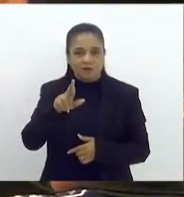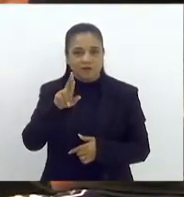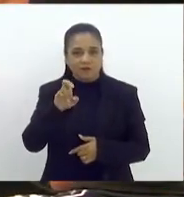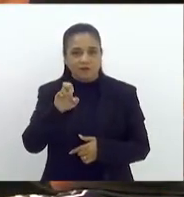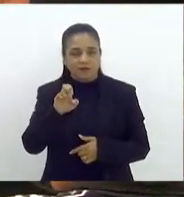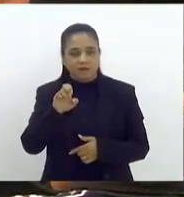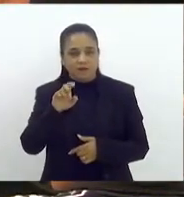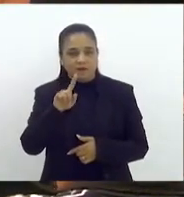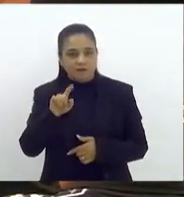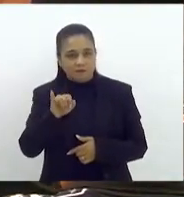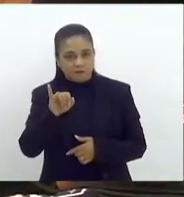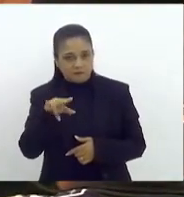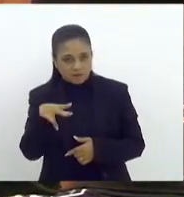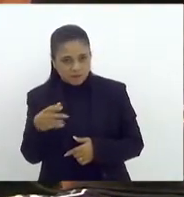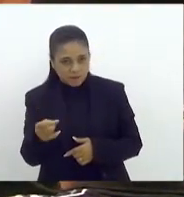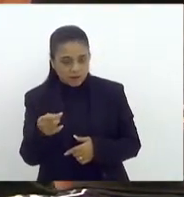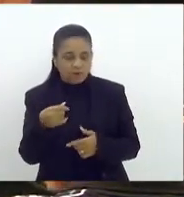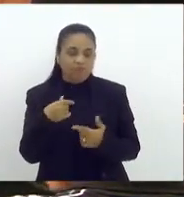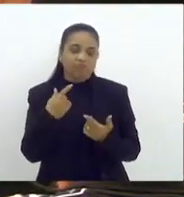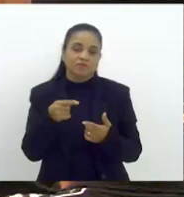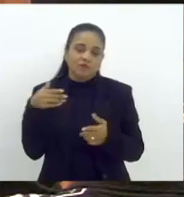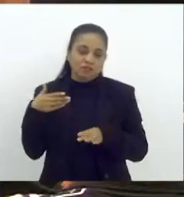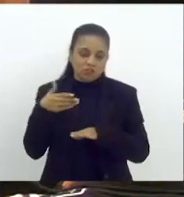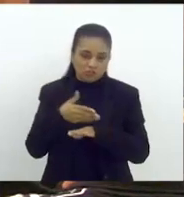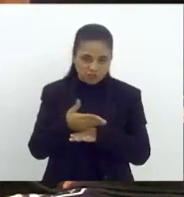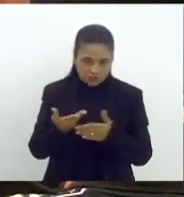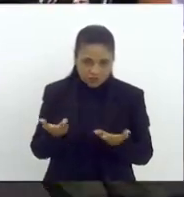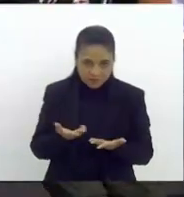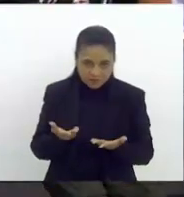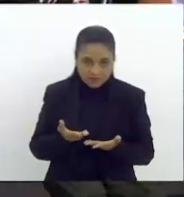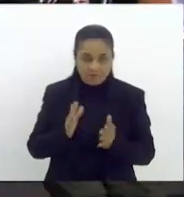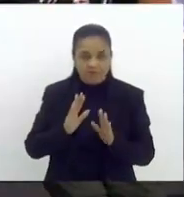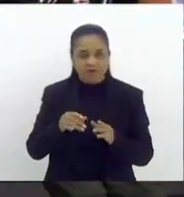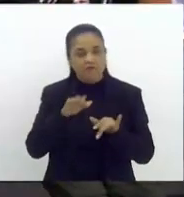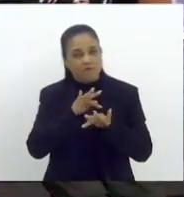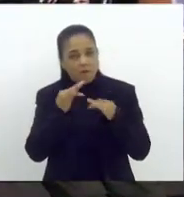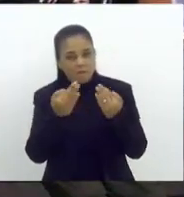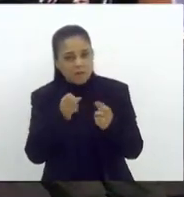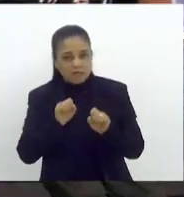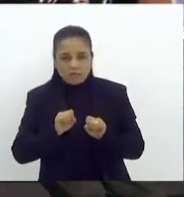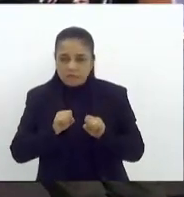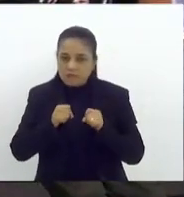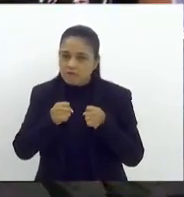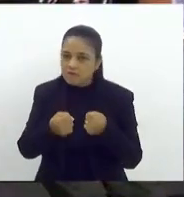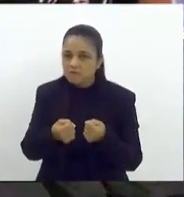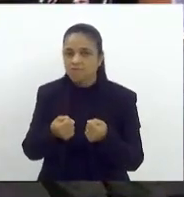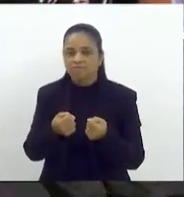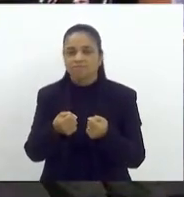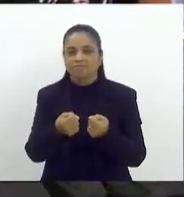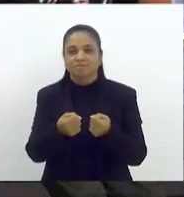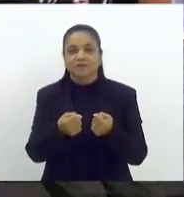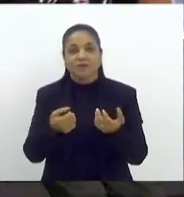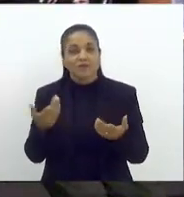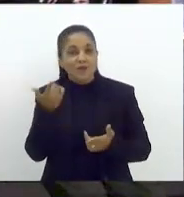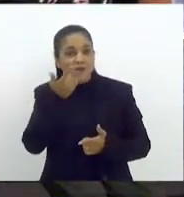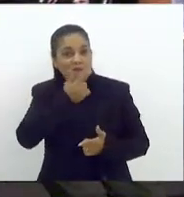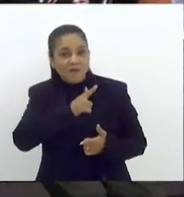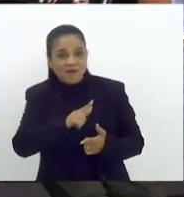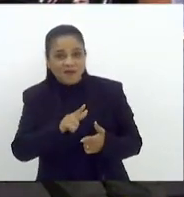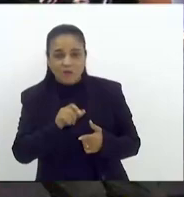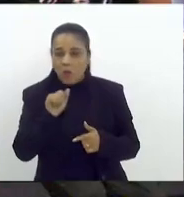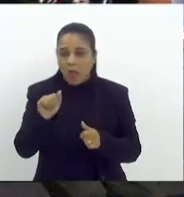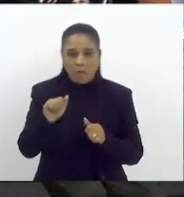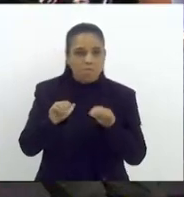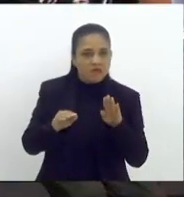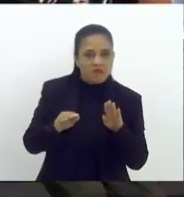esse trabalho que não seria possível então vamos junto família vamos em defesa porque quem ganha hoje Quem tá ganhando não é